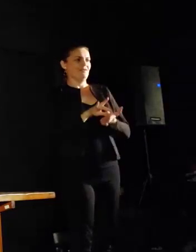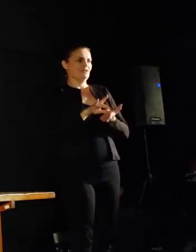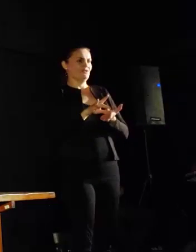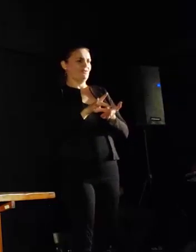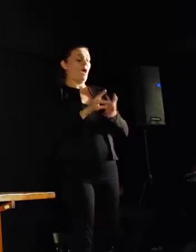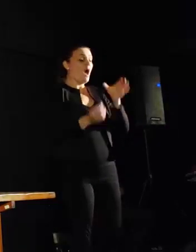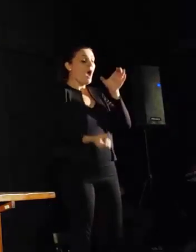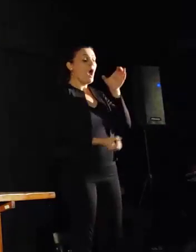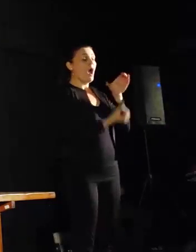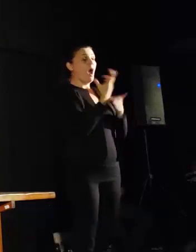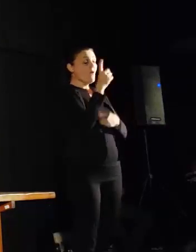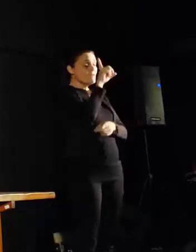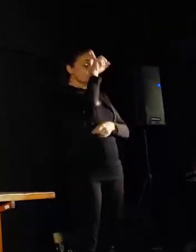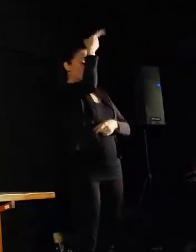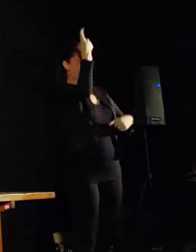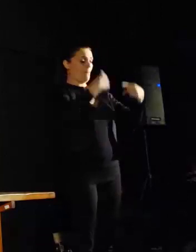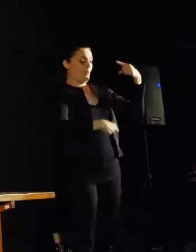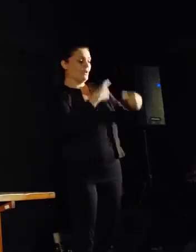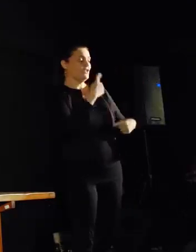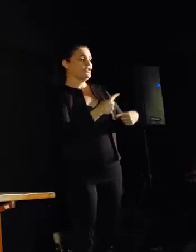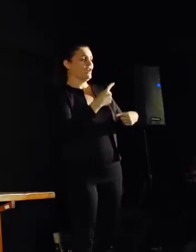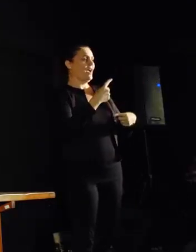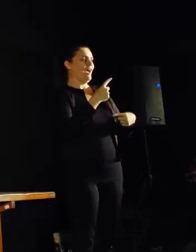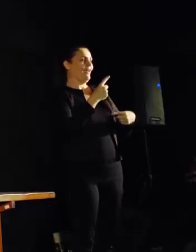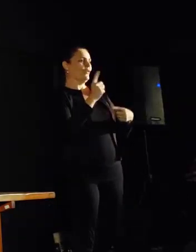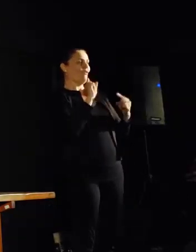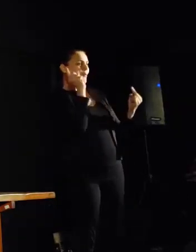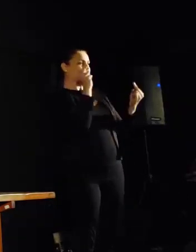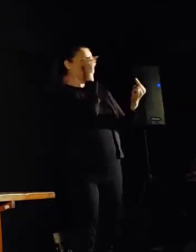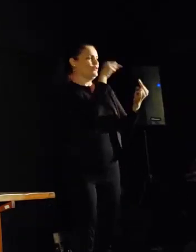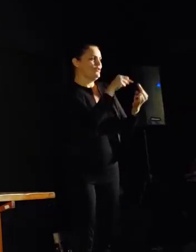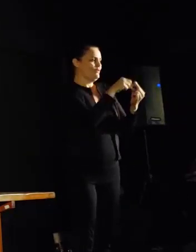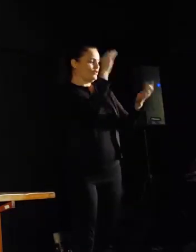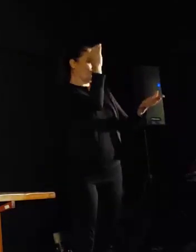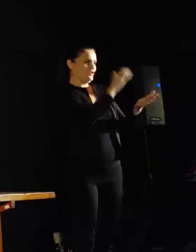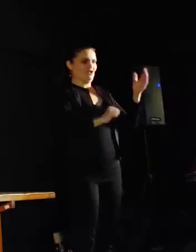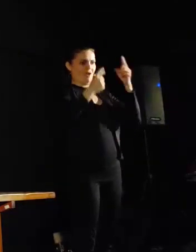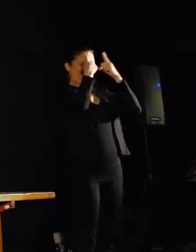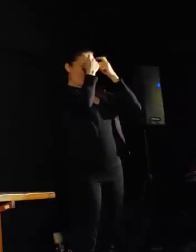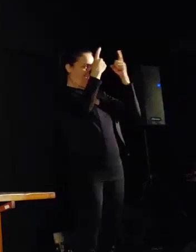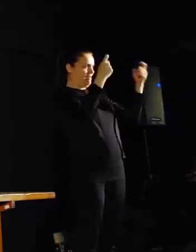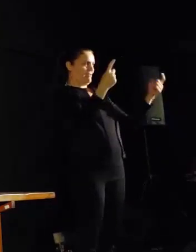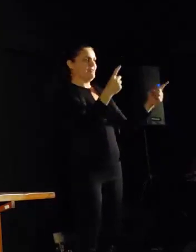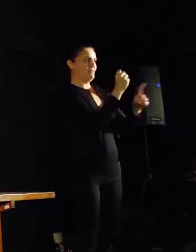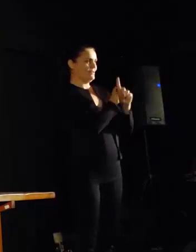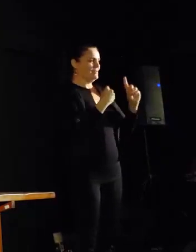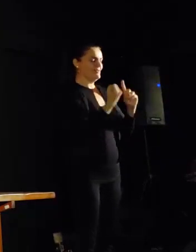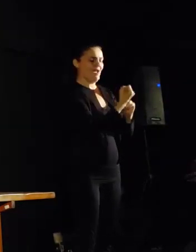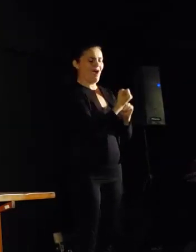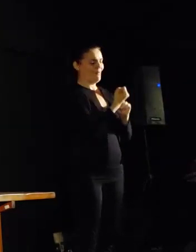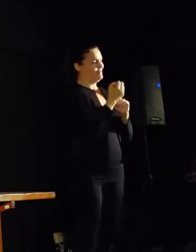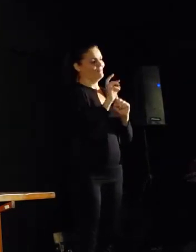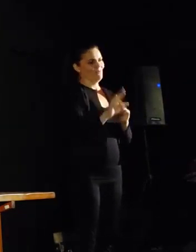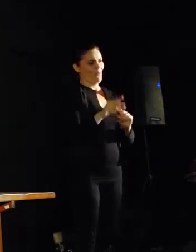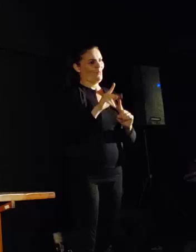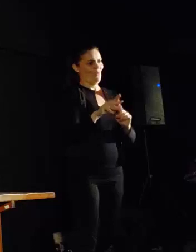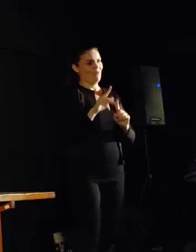política não foi uma invenção para eliminar a violência da vida social. Só se fosse uma sociedade sem antagonismo, que não existe. Até agora,